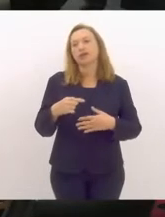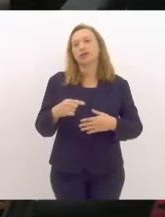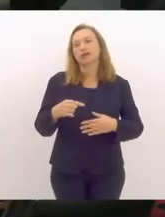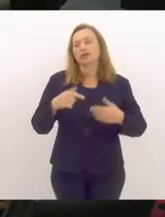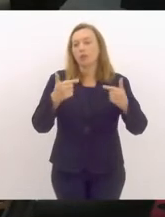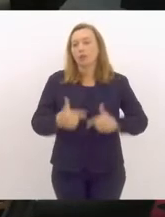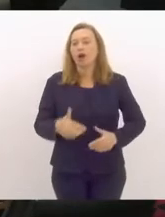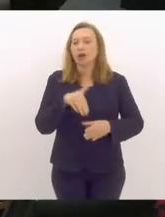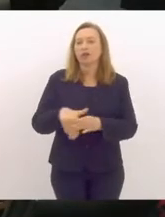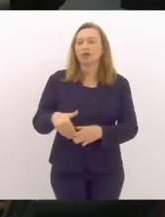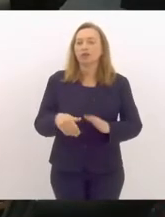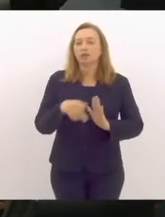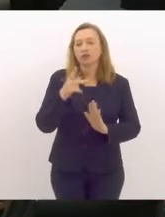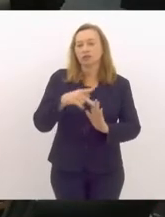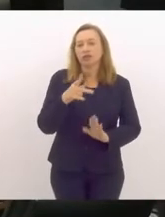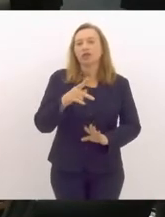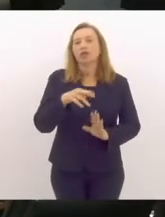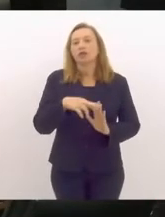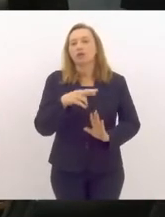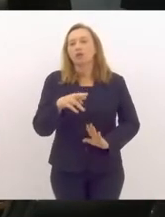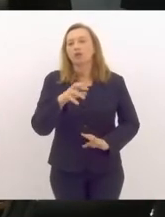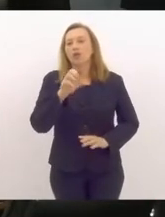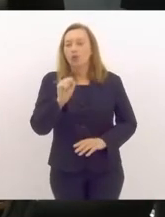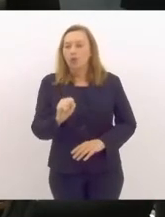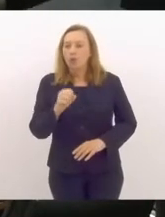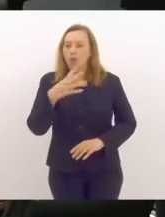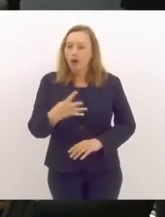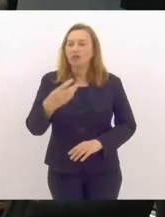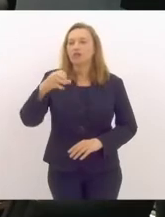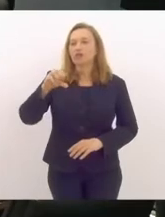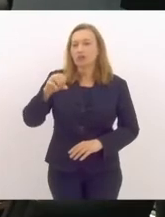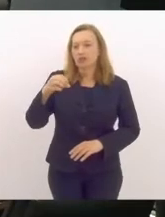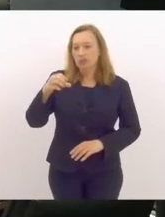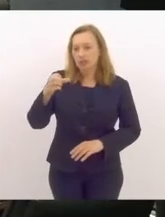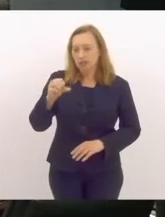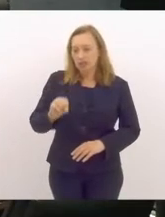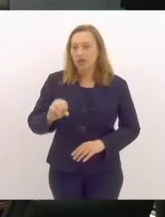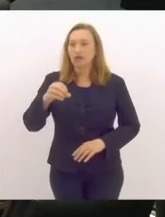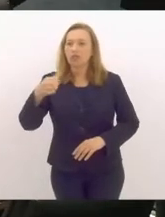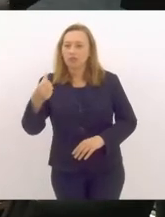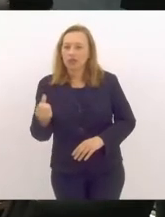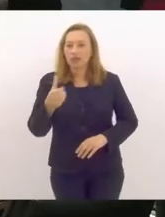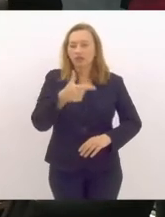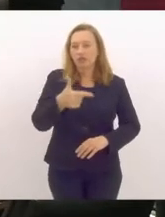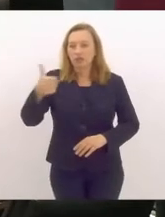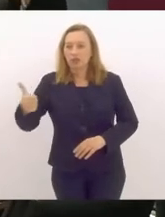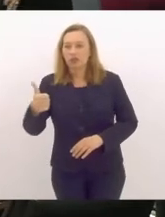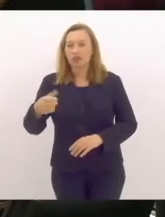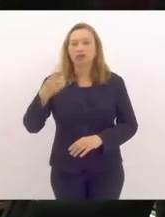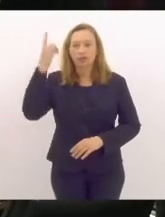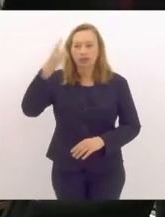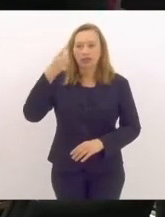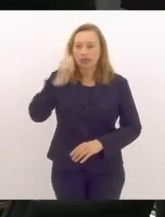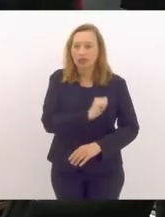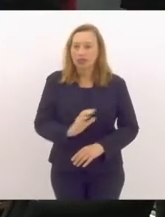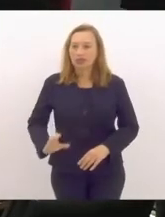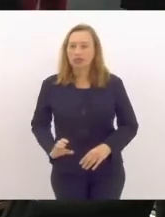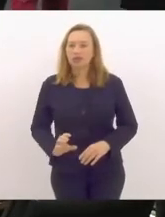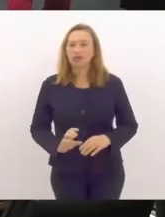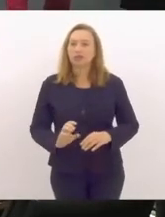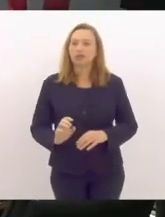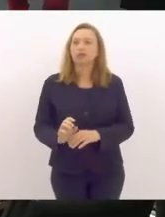de resolução número 1406, de 22, de autoria do deputado André Ceciliano, que concede a medalha Tiradentes, respectivo